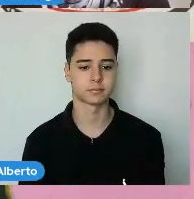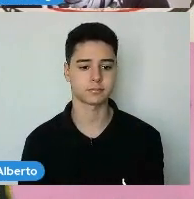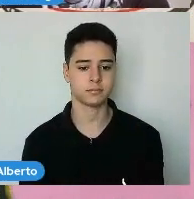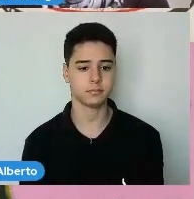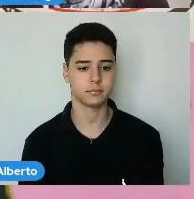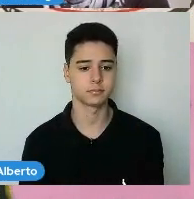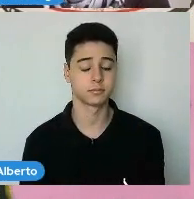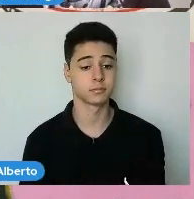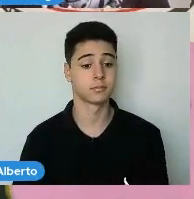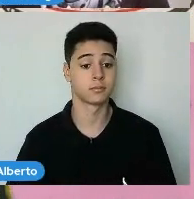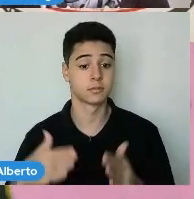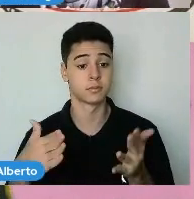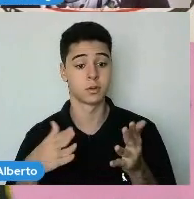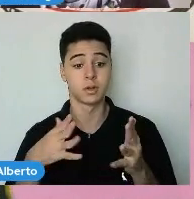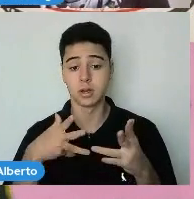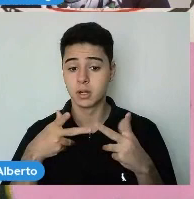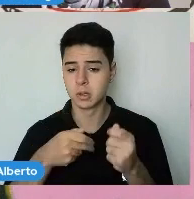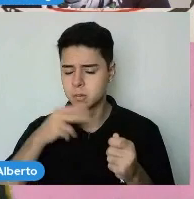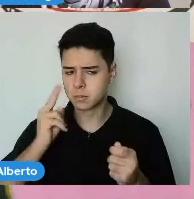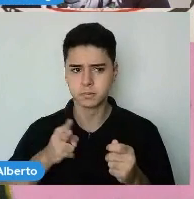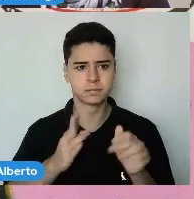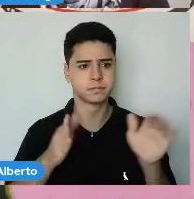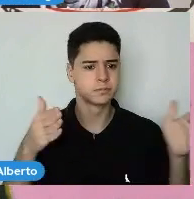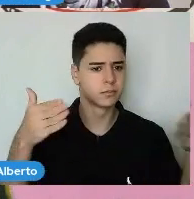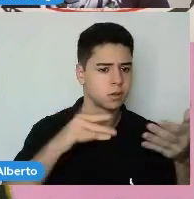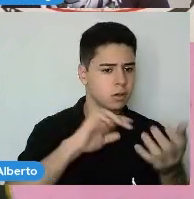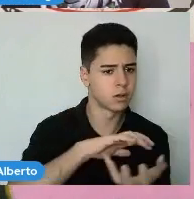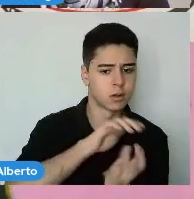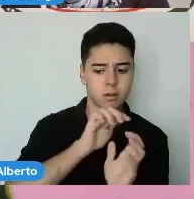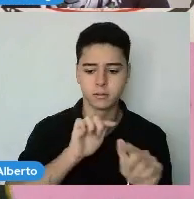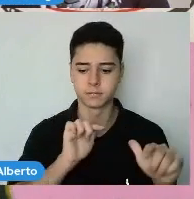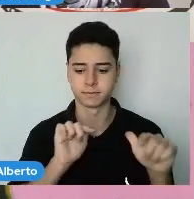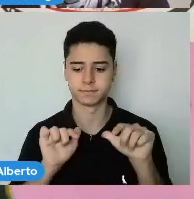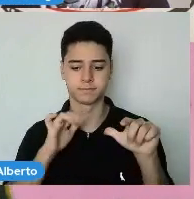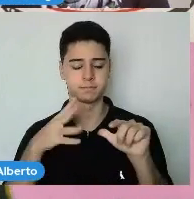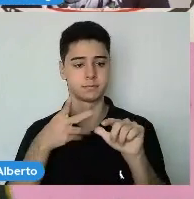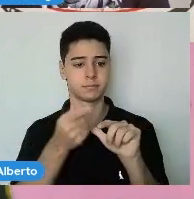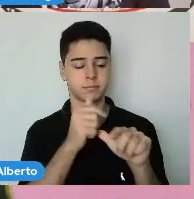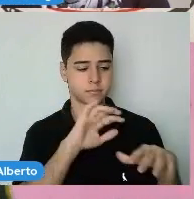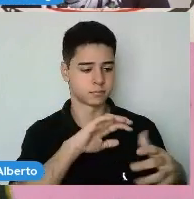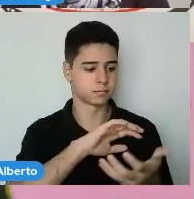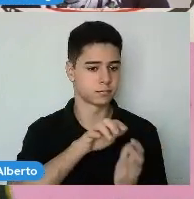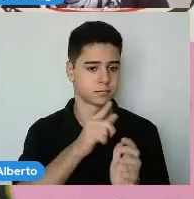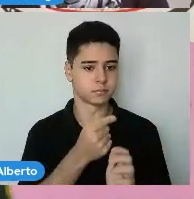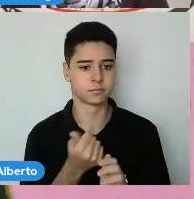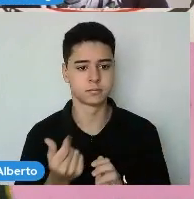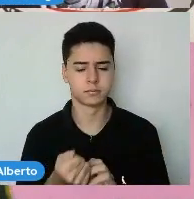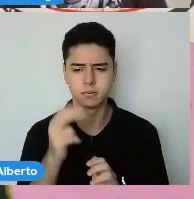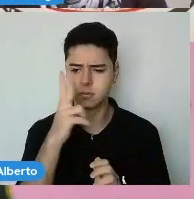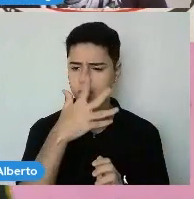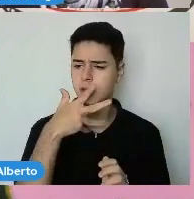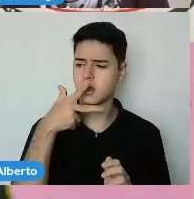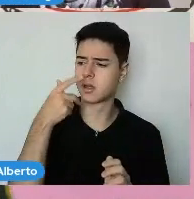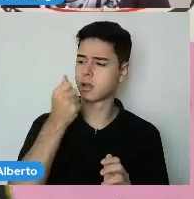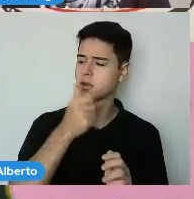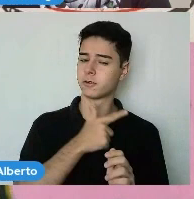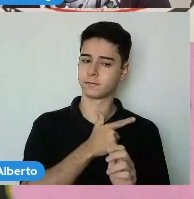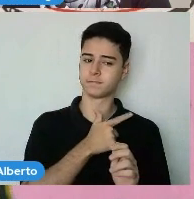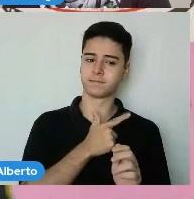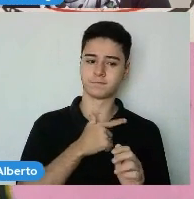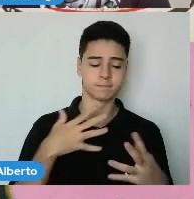muito direta com a questão do mercado, né? E com a questão estética do mercado mesmo, né?